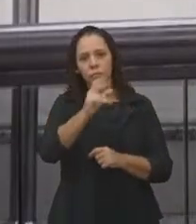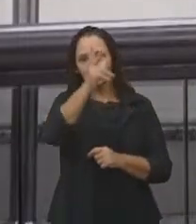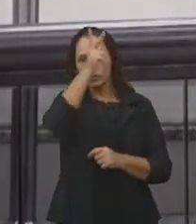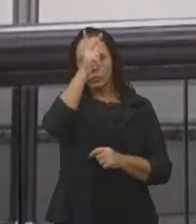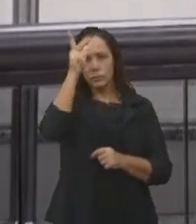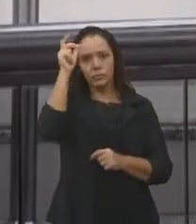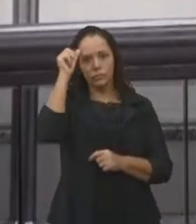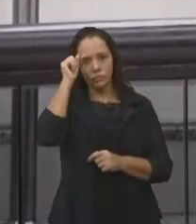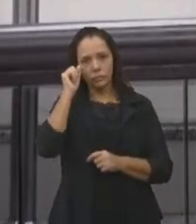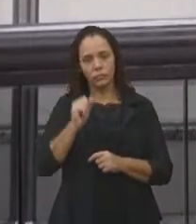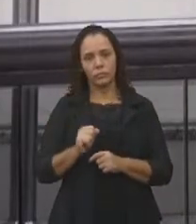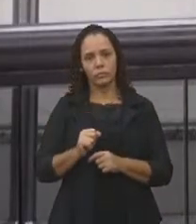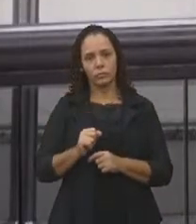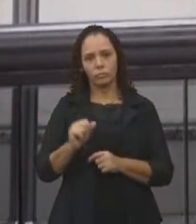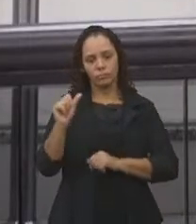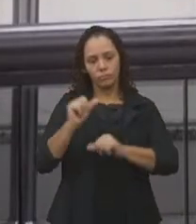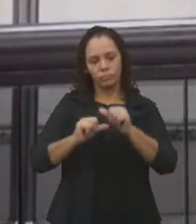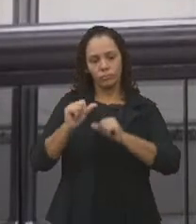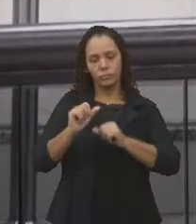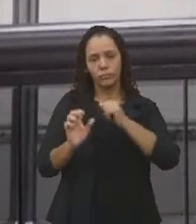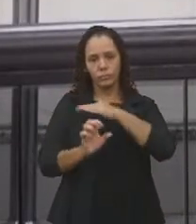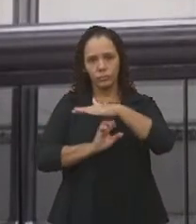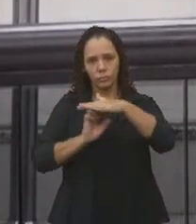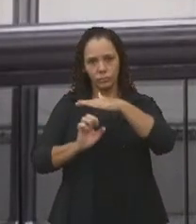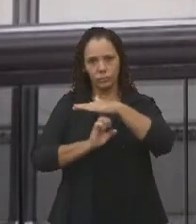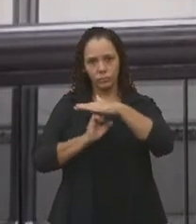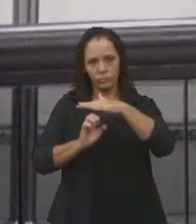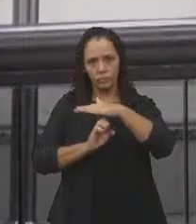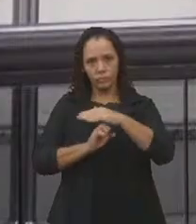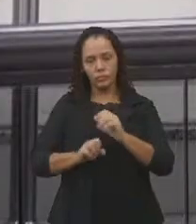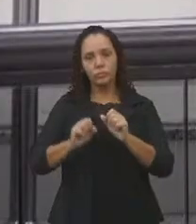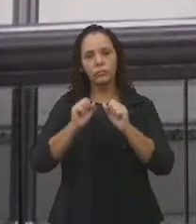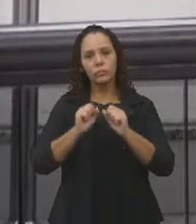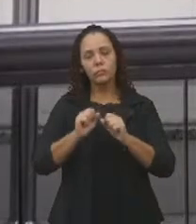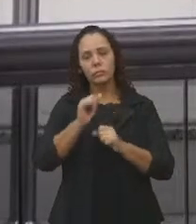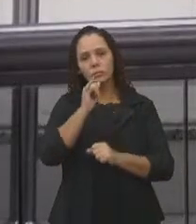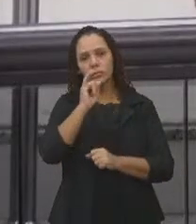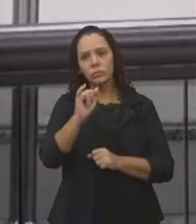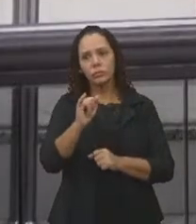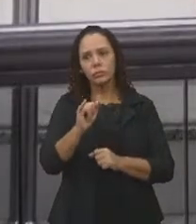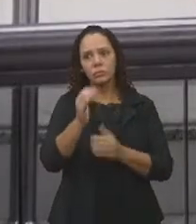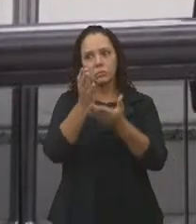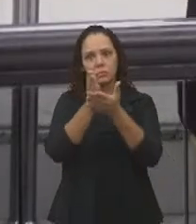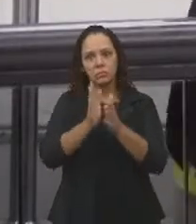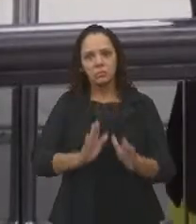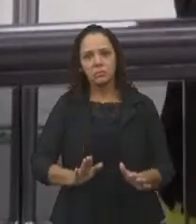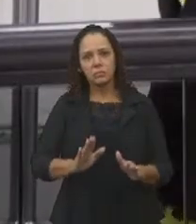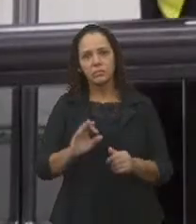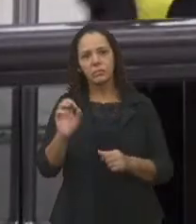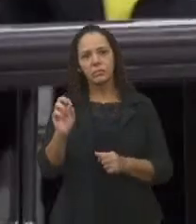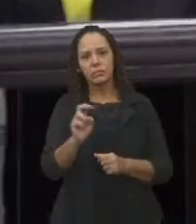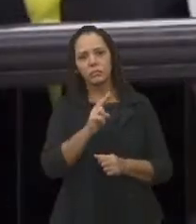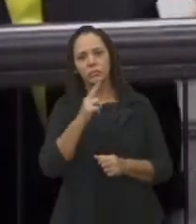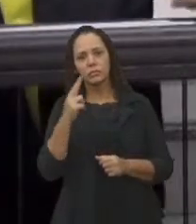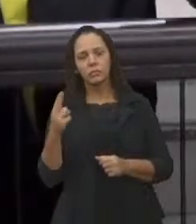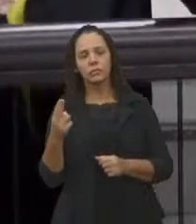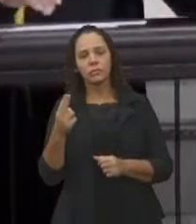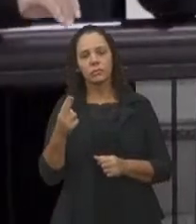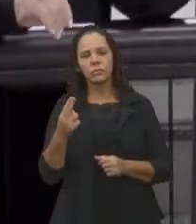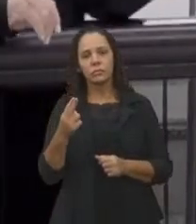Jacareí fosse uma empresa, ela poderia decretar já falência ou aquele